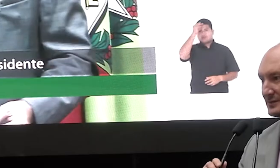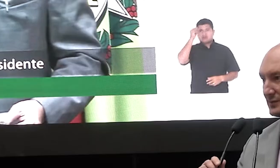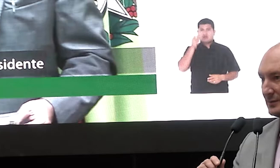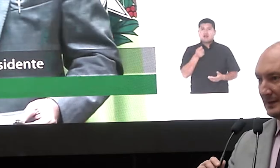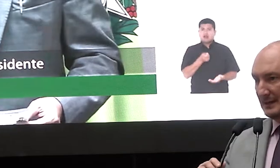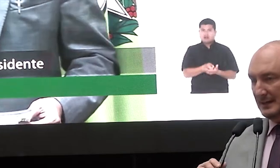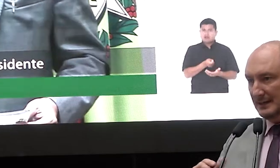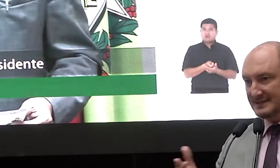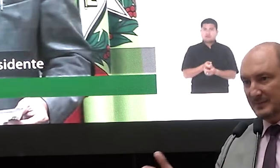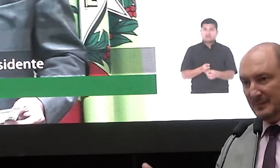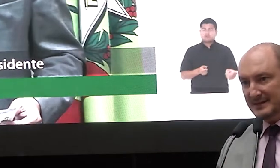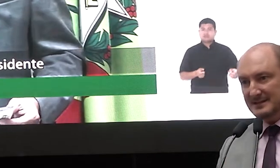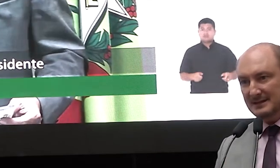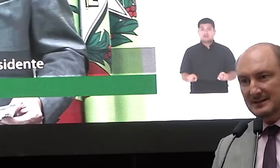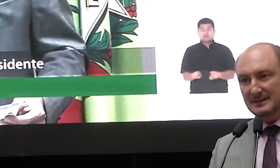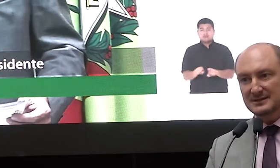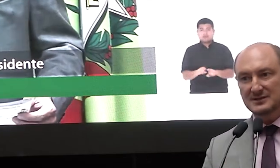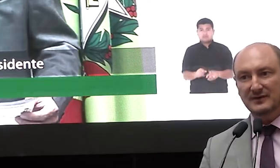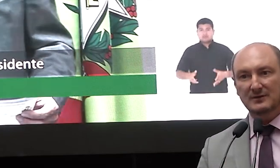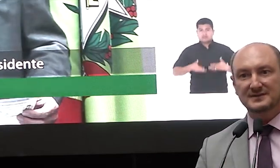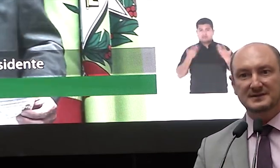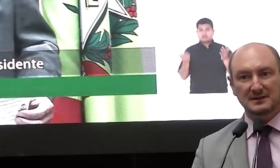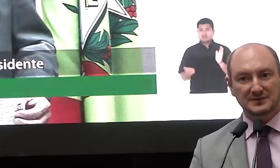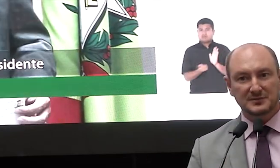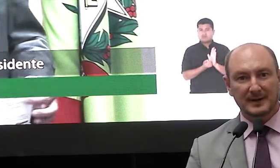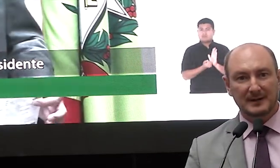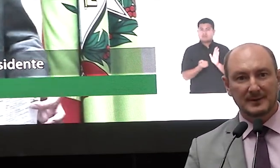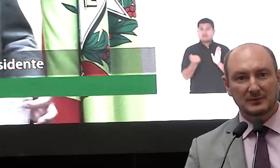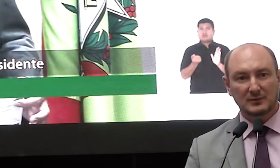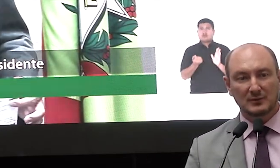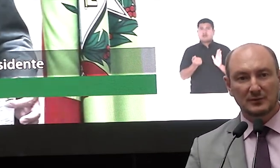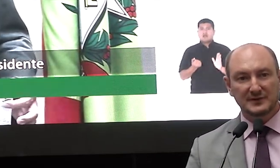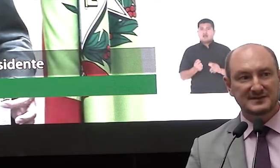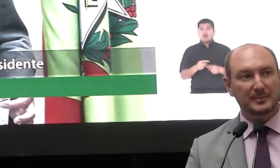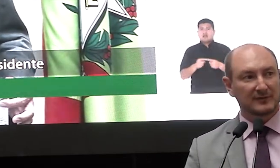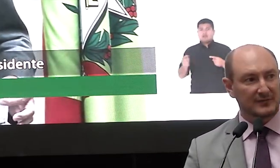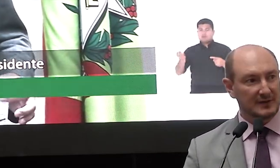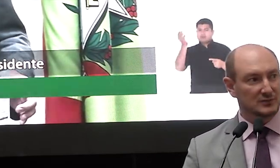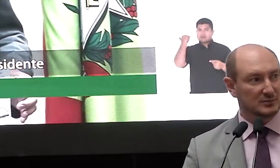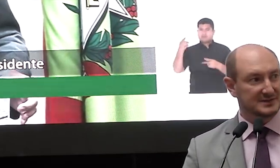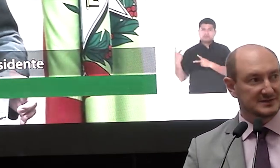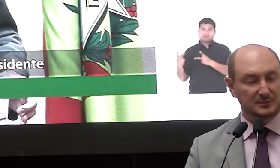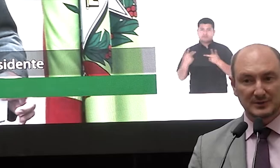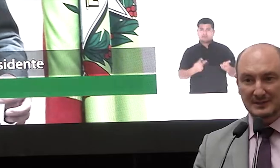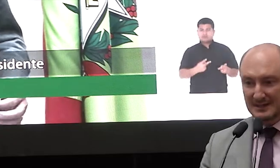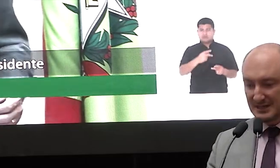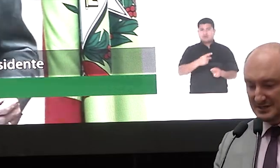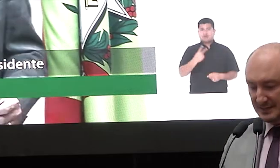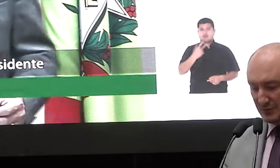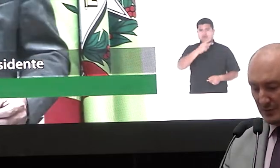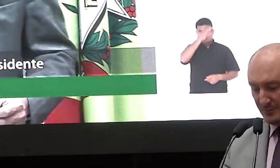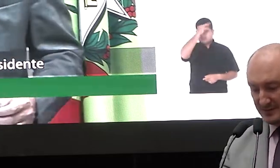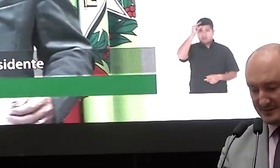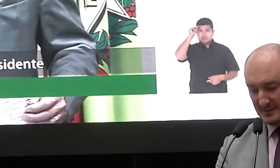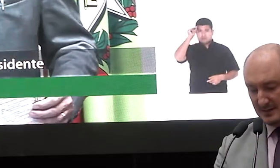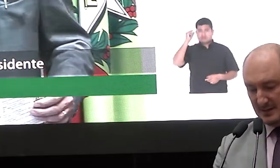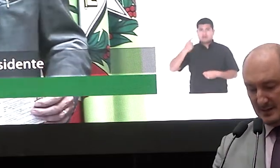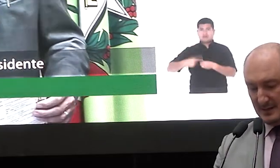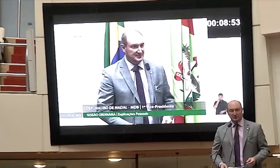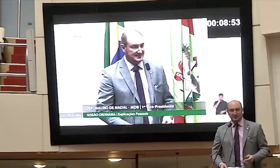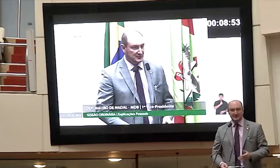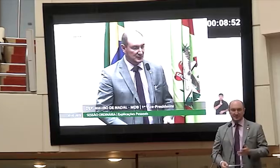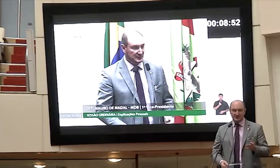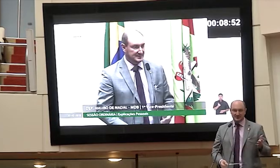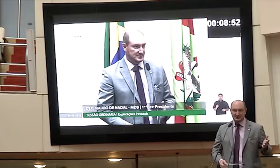o presidente da Assembleia Legislativa Deputado Mauro de Nadal assume de forma interina o governo do estado